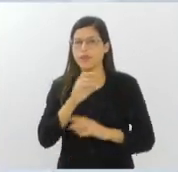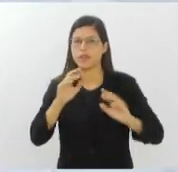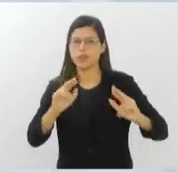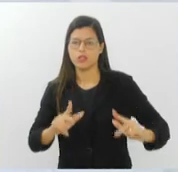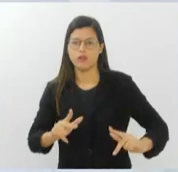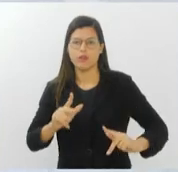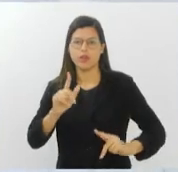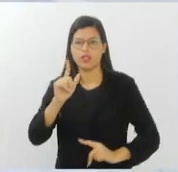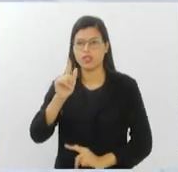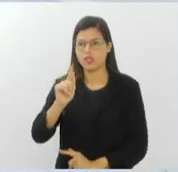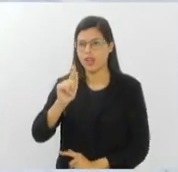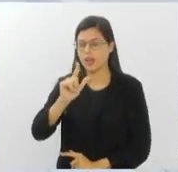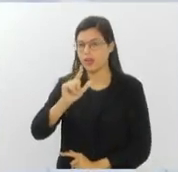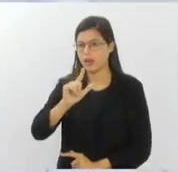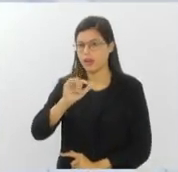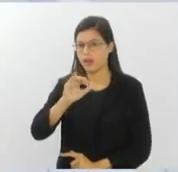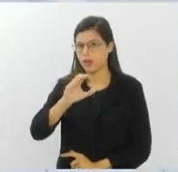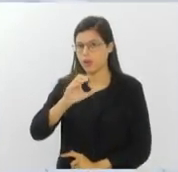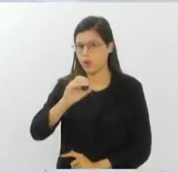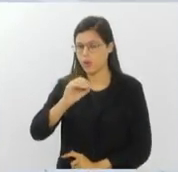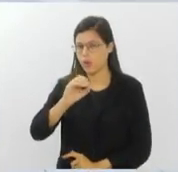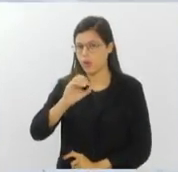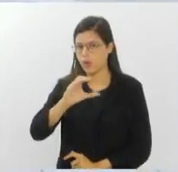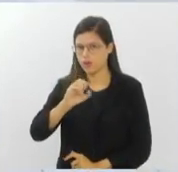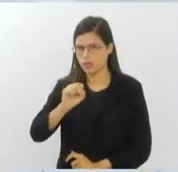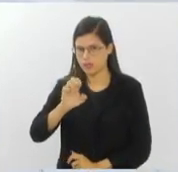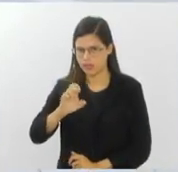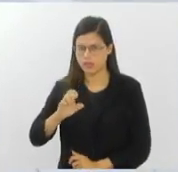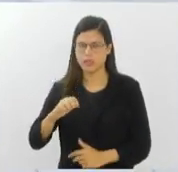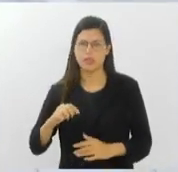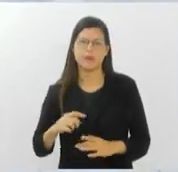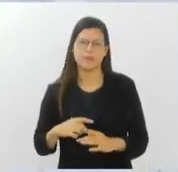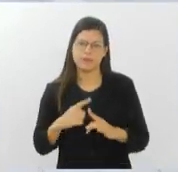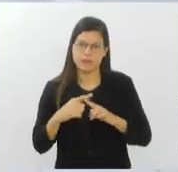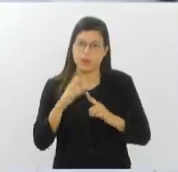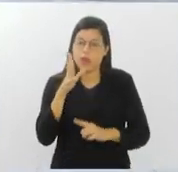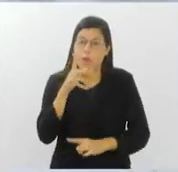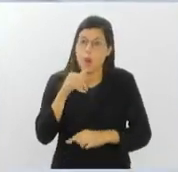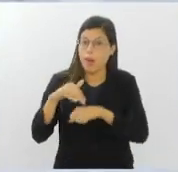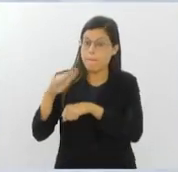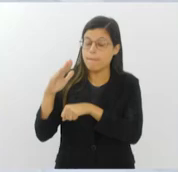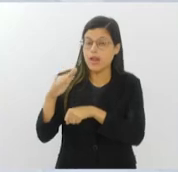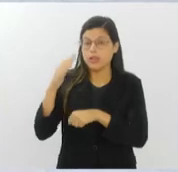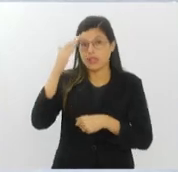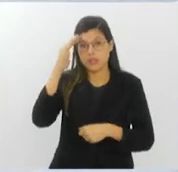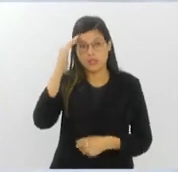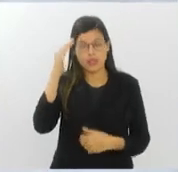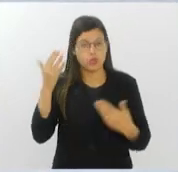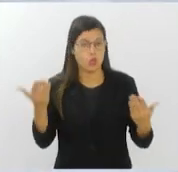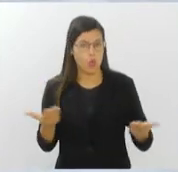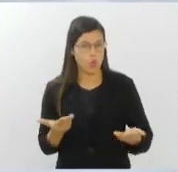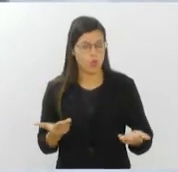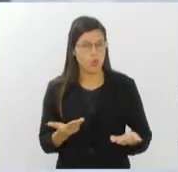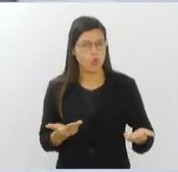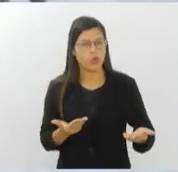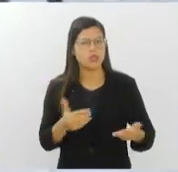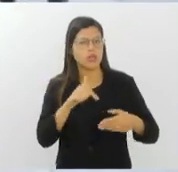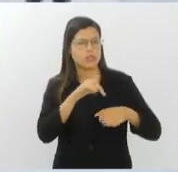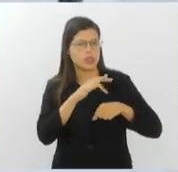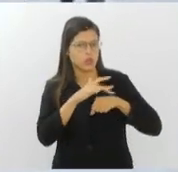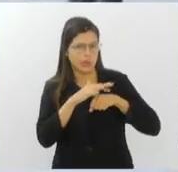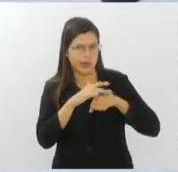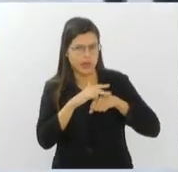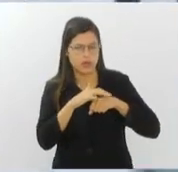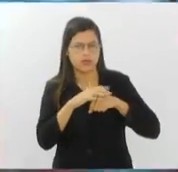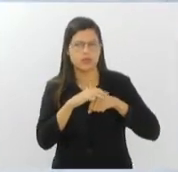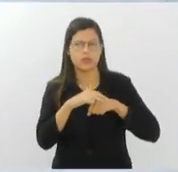gera energia através da glicose, mas demora um pouquinho mais. Então entende-se hoje que para essas doenças